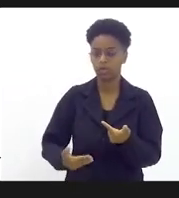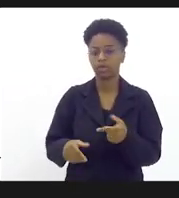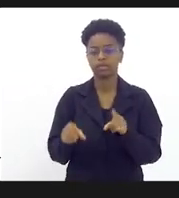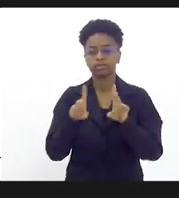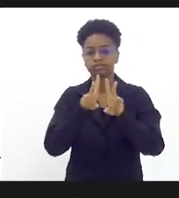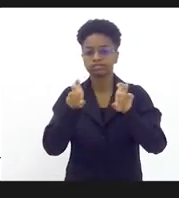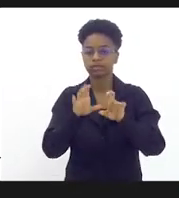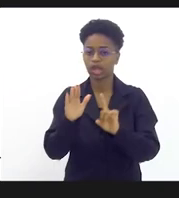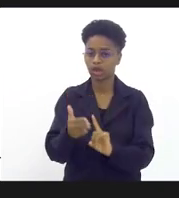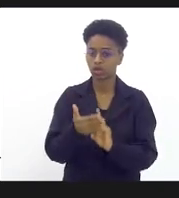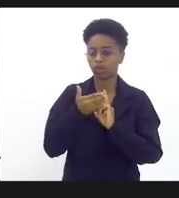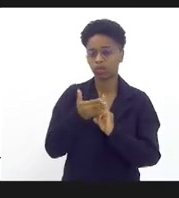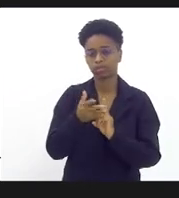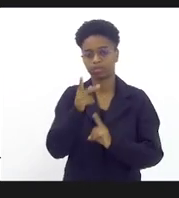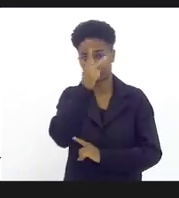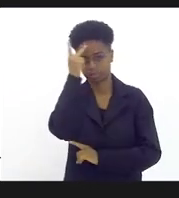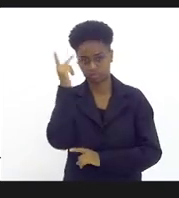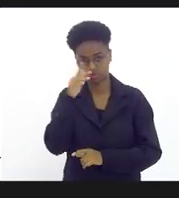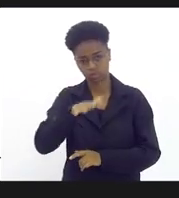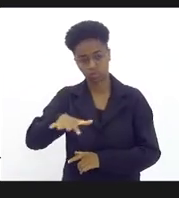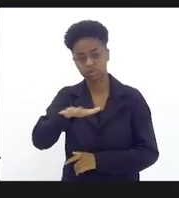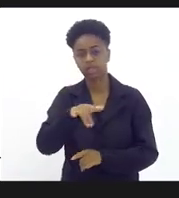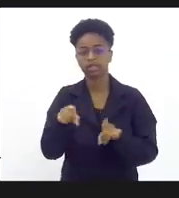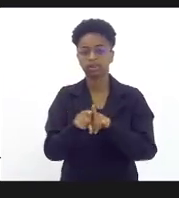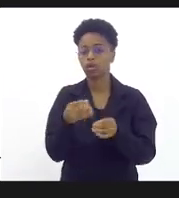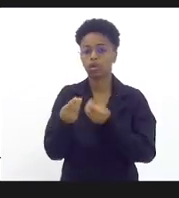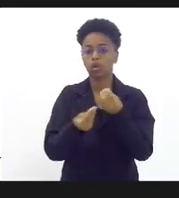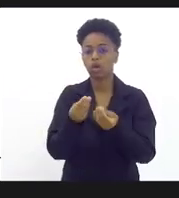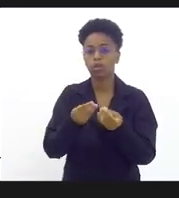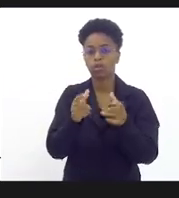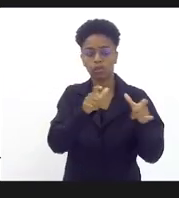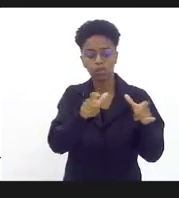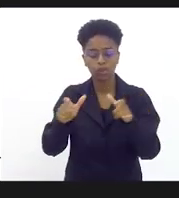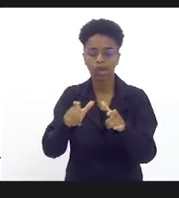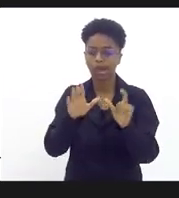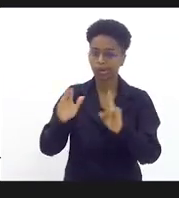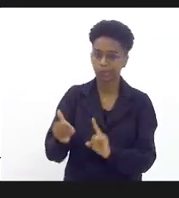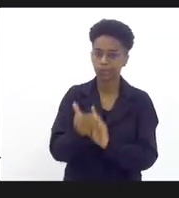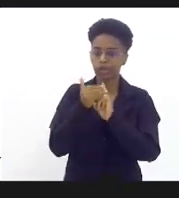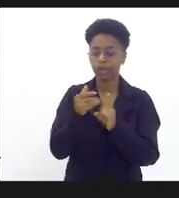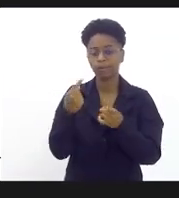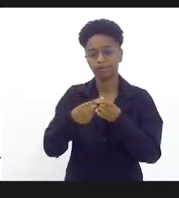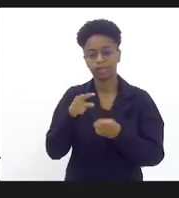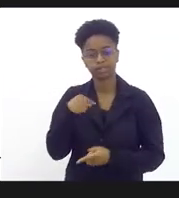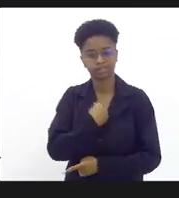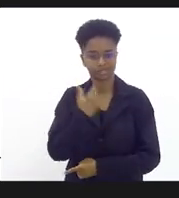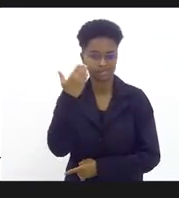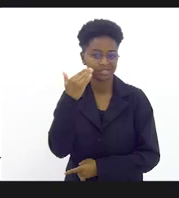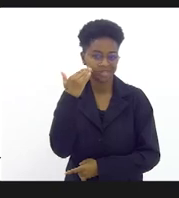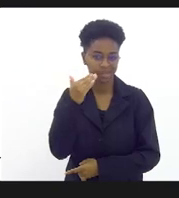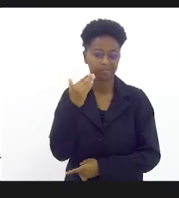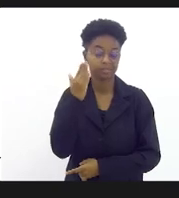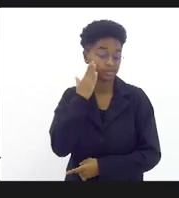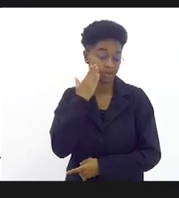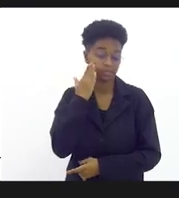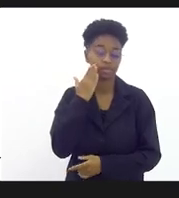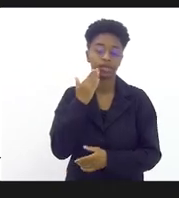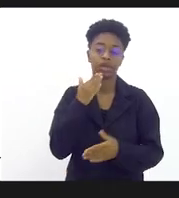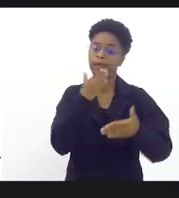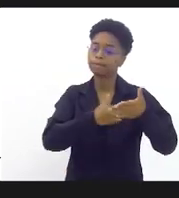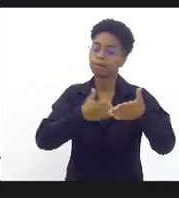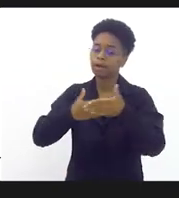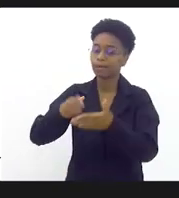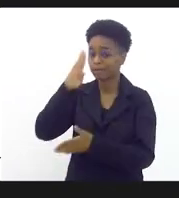pessoas, sobre a construção de um ambiente de trabalho digno, acolhedor, né? A gente sabe que os entraves para a nossa população trans, ela